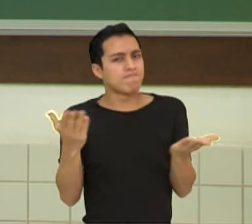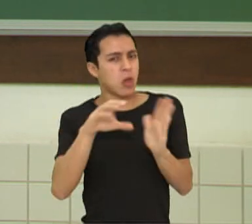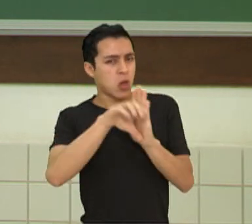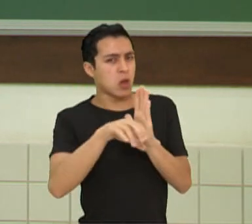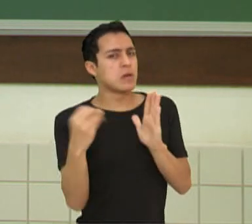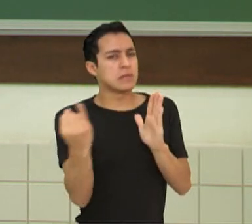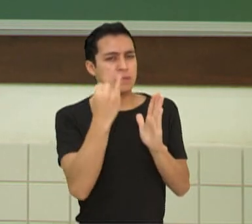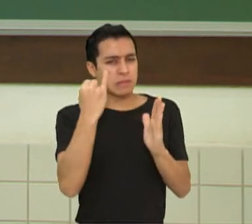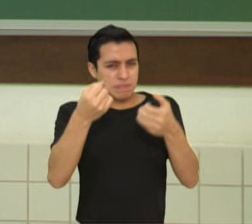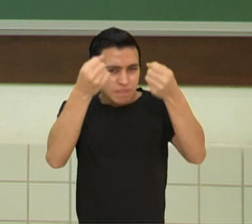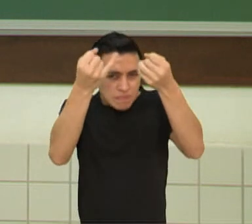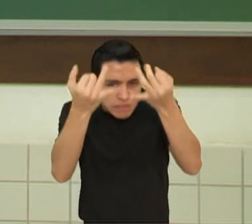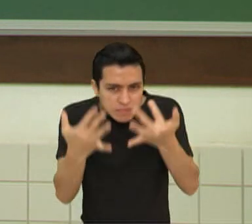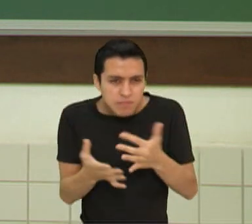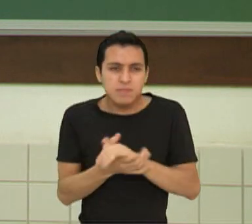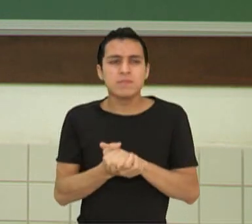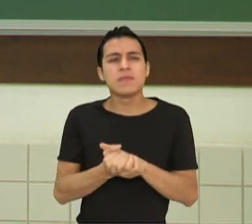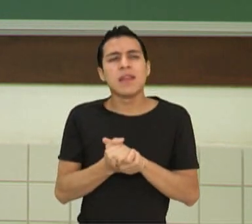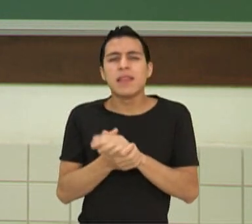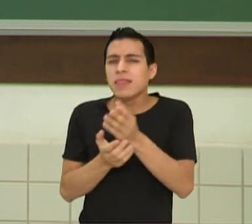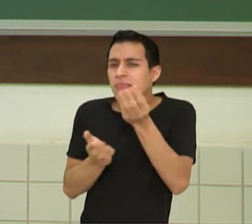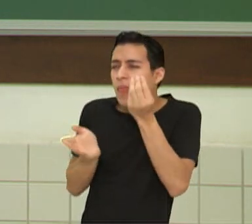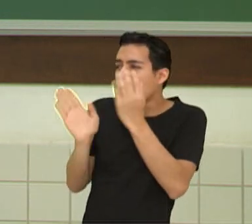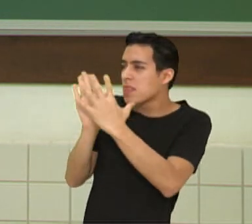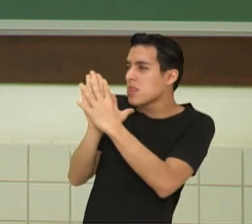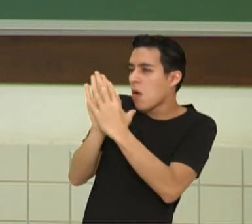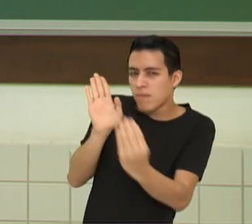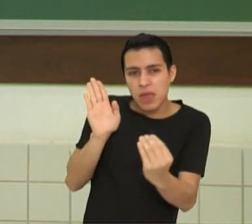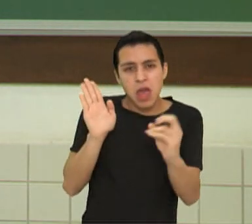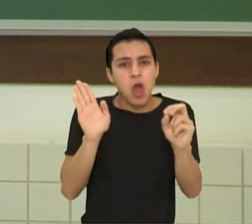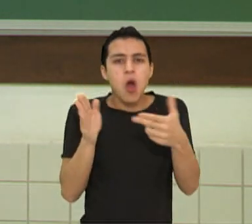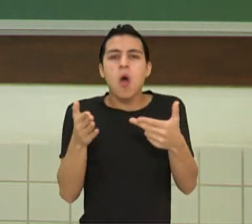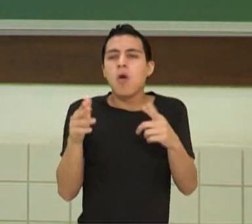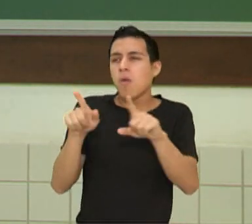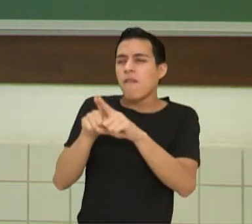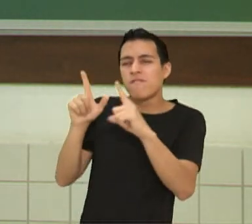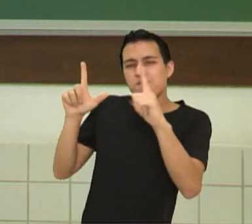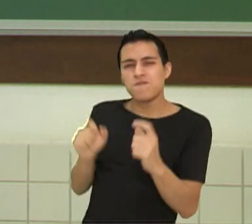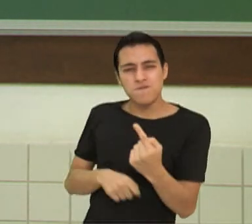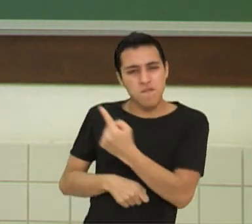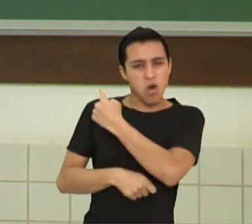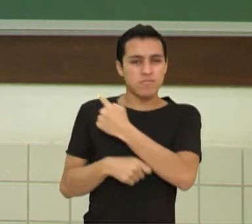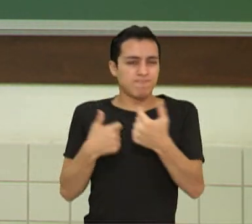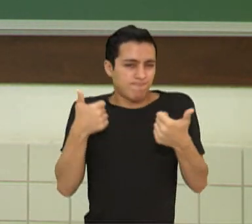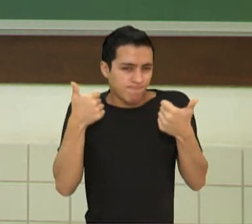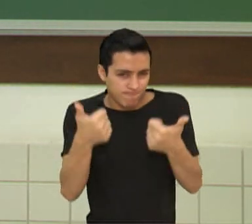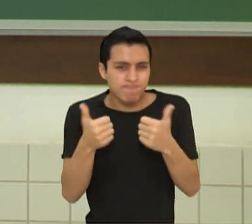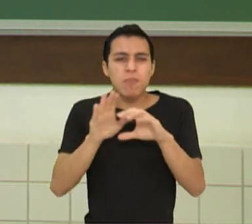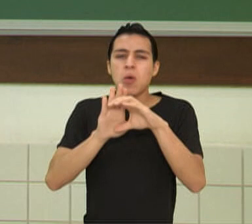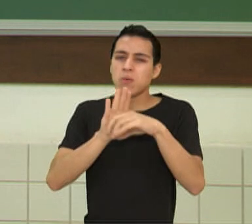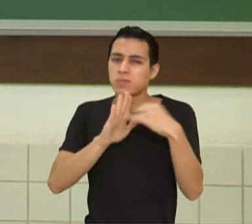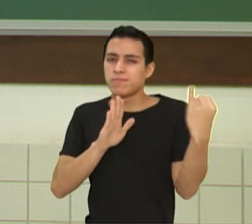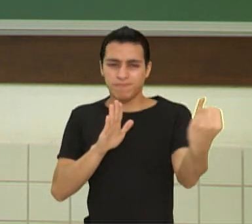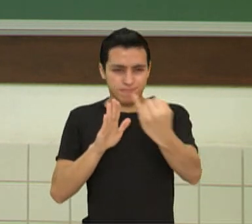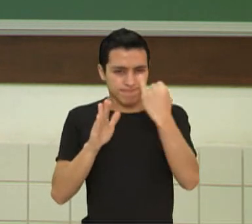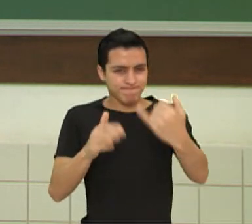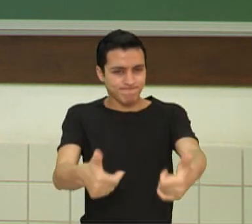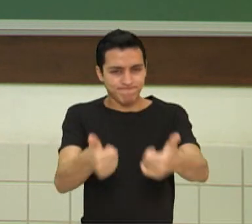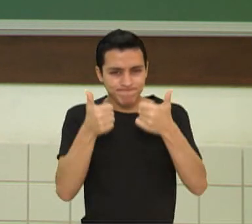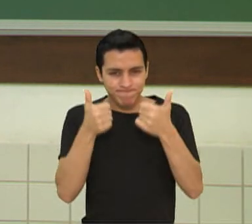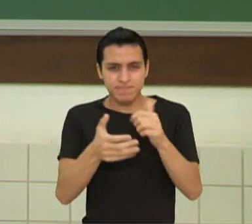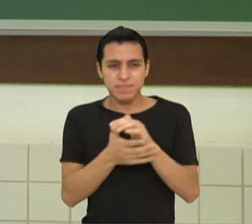importante. Tentem copiar, tirem um print da tela, vamos lá, que ele é bem importantão.